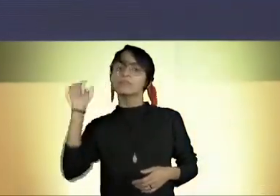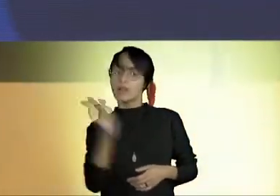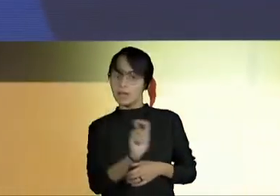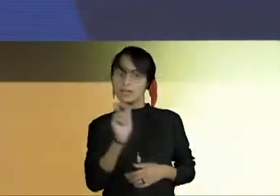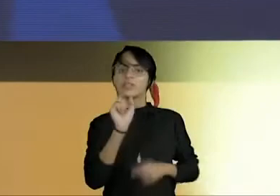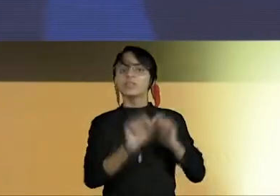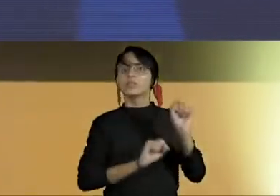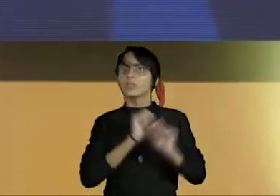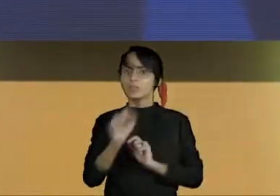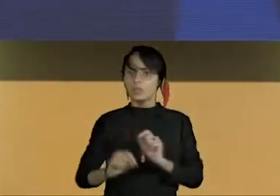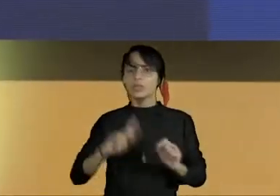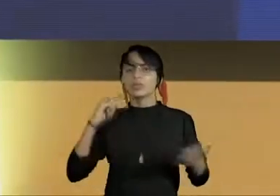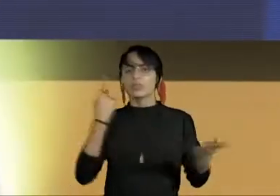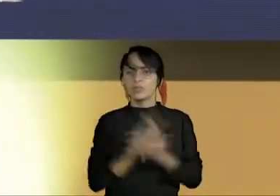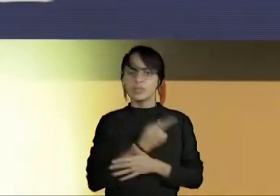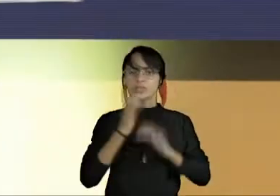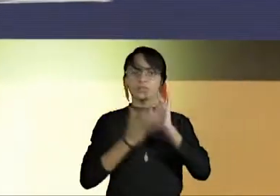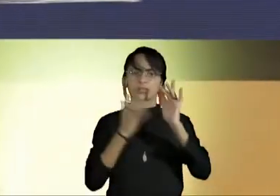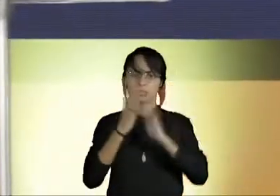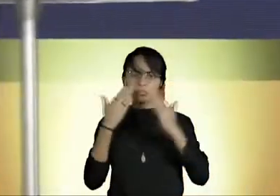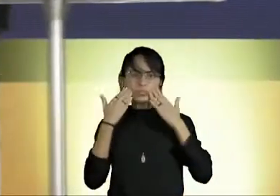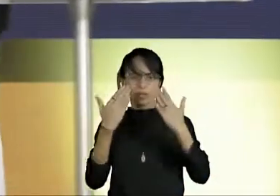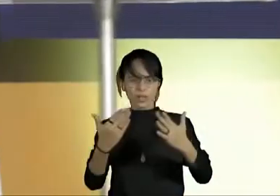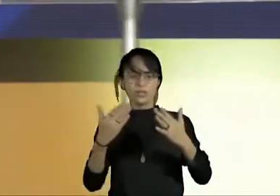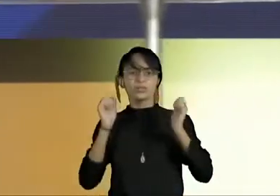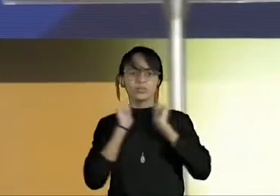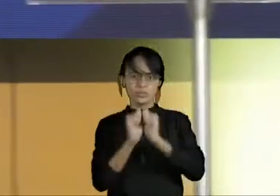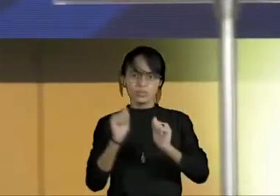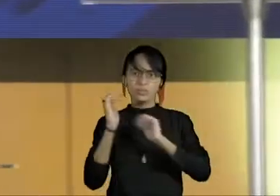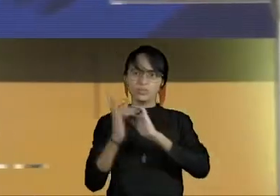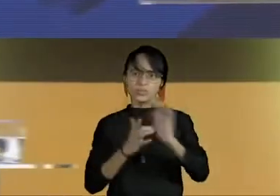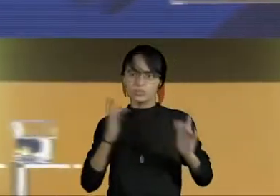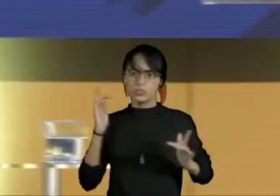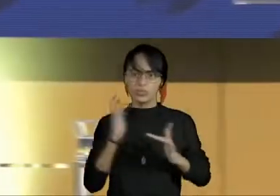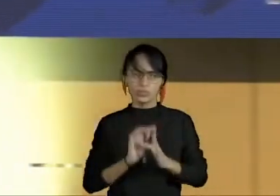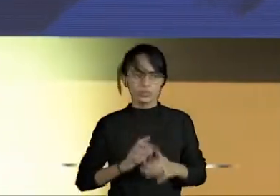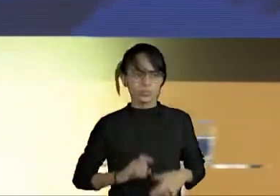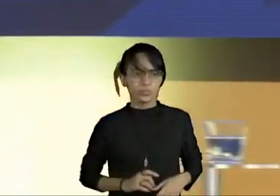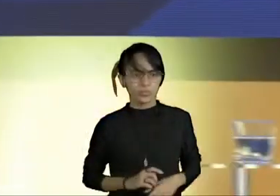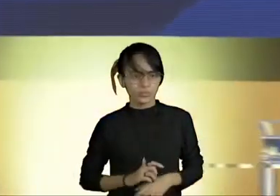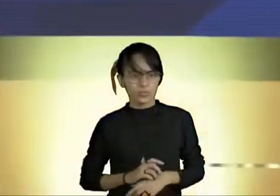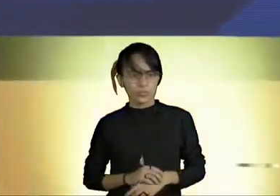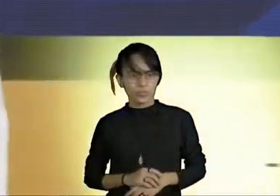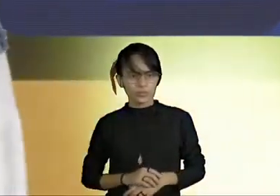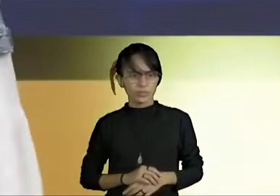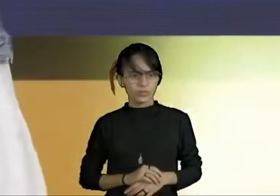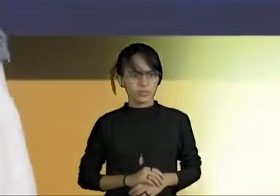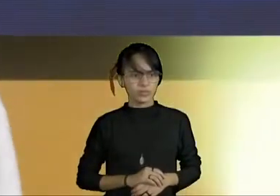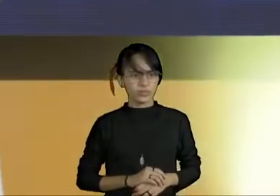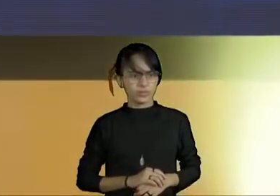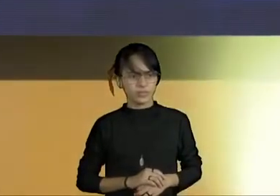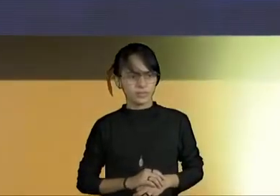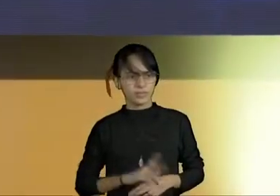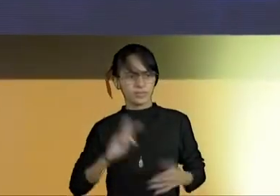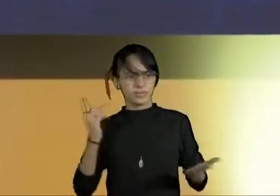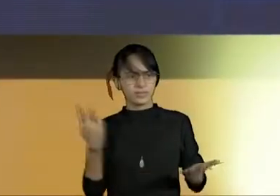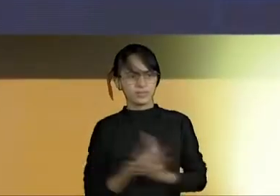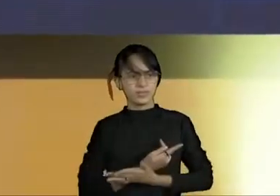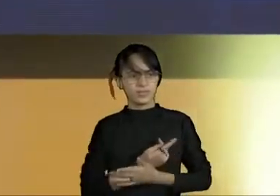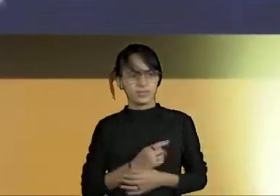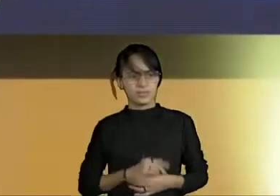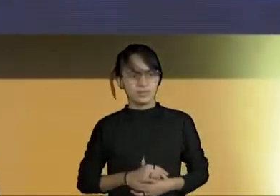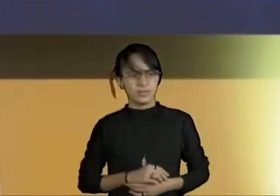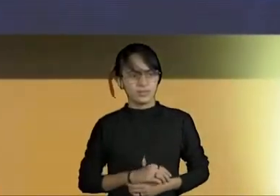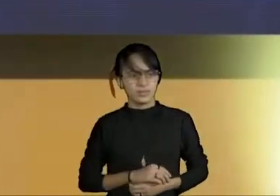aconteceu diante de Jesus ou com Jesus, no momento do Calvário, aconteceu para embasar as